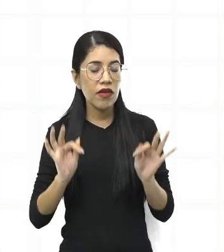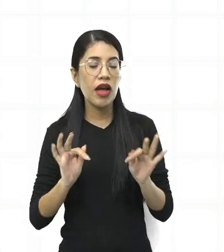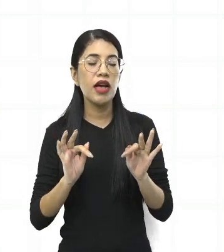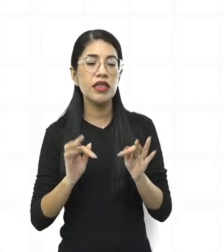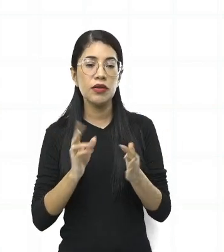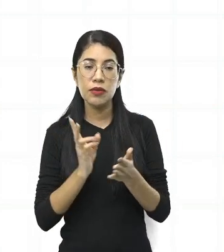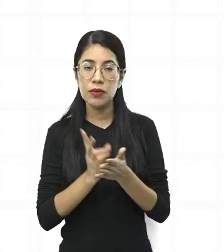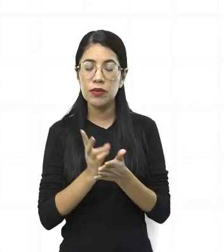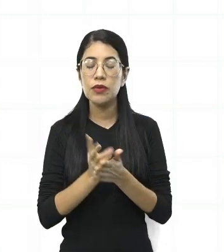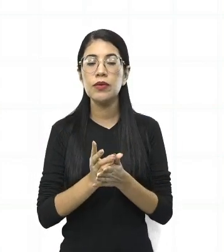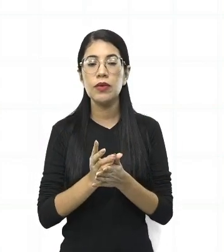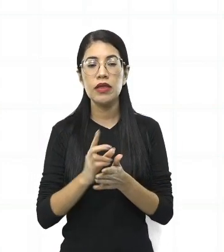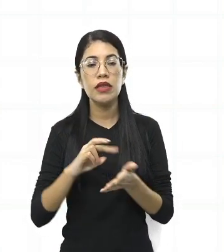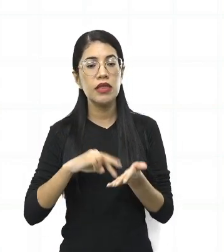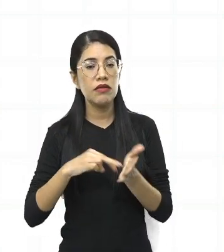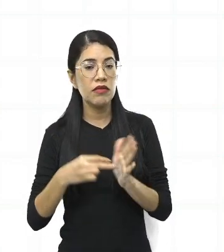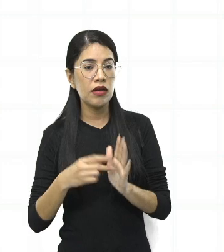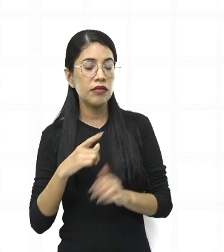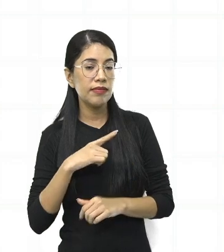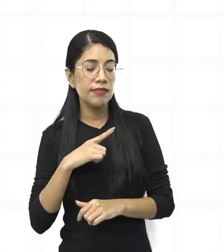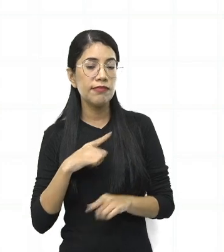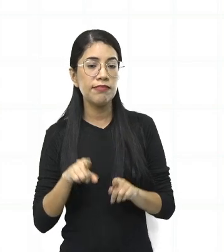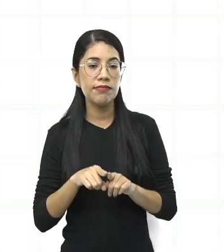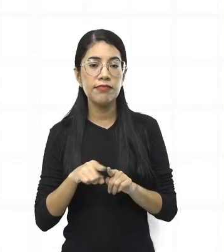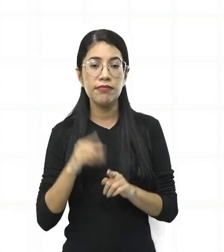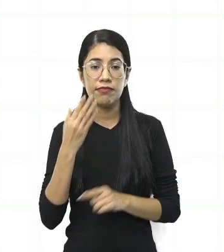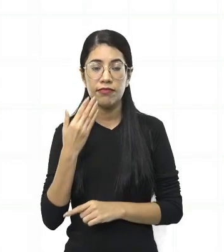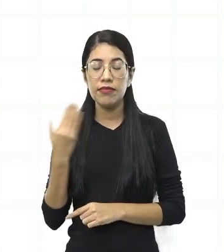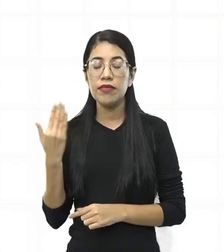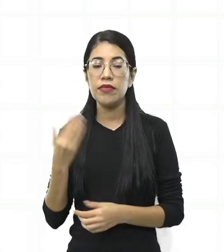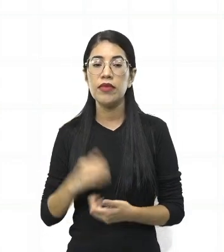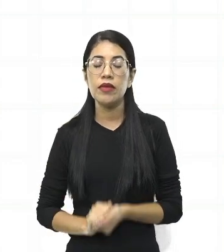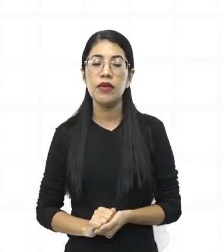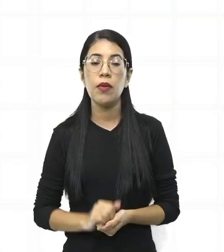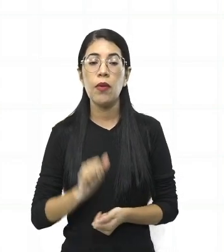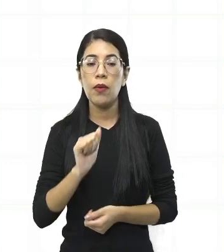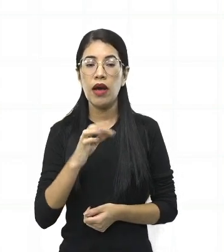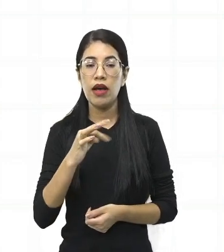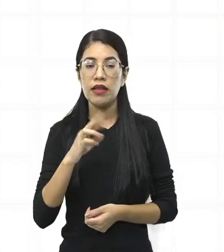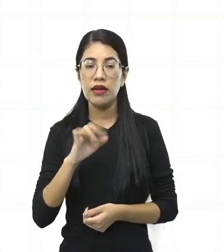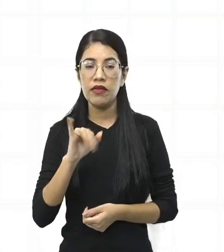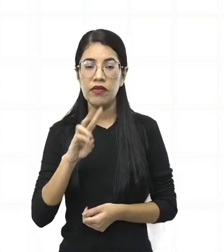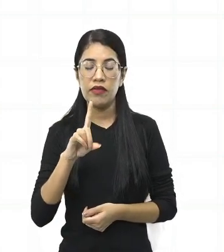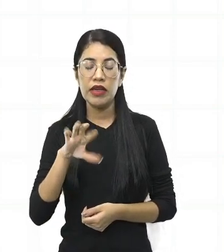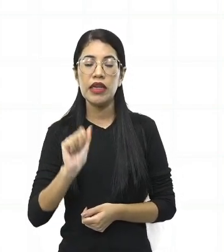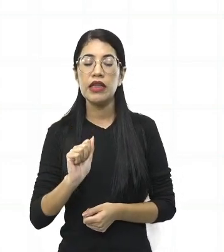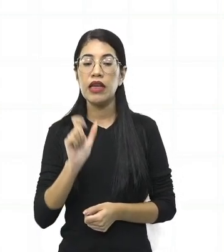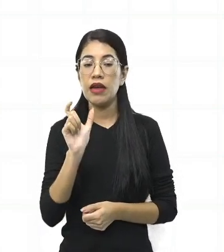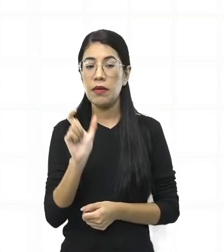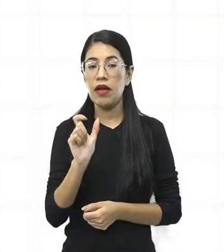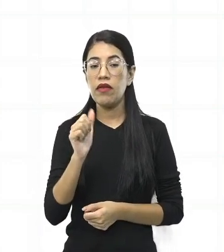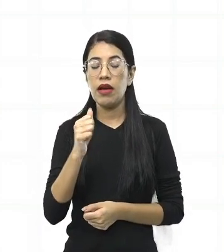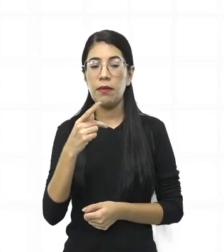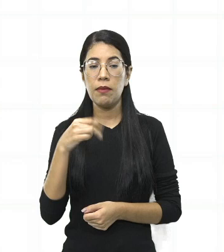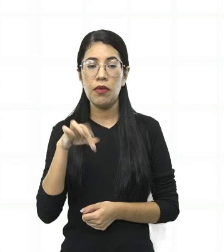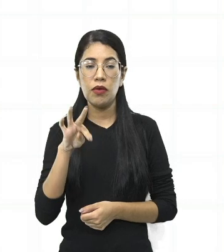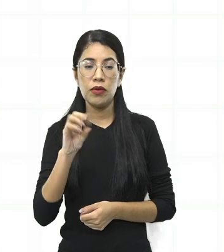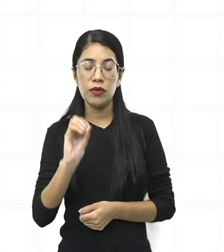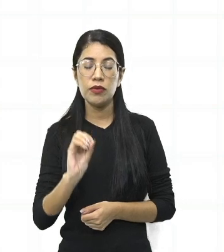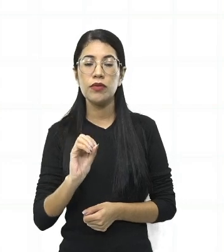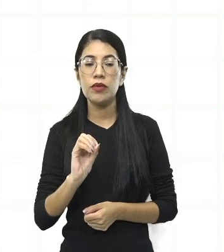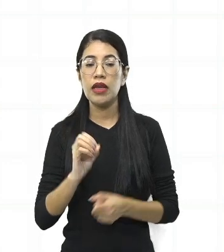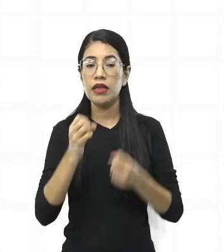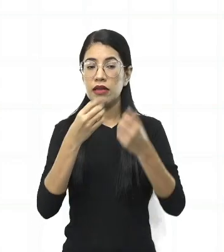o sentido, né? Então, realmente, a atrevida é o nosso aposto, porque ele faz ali uma explicação, né,